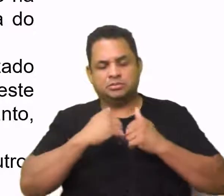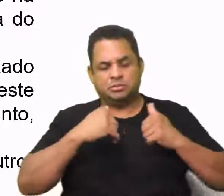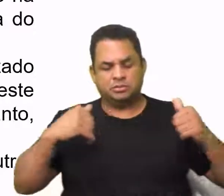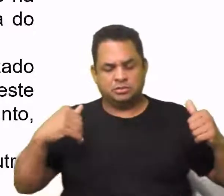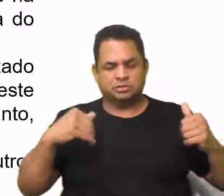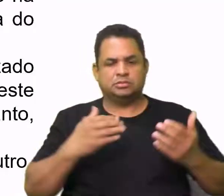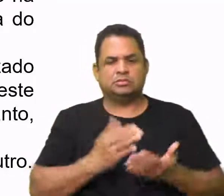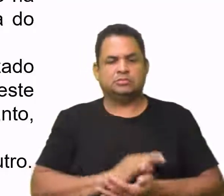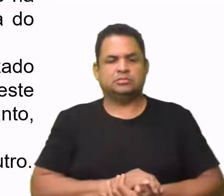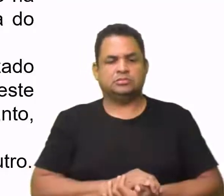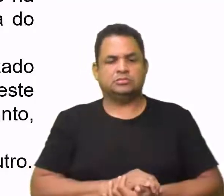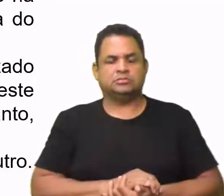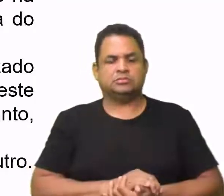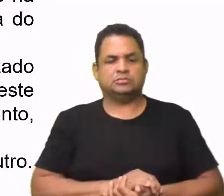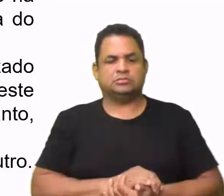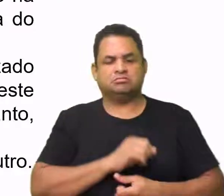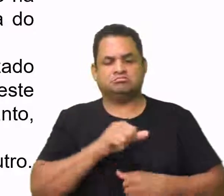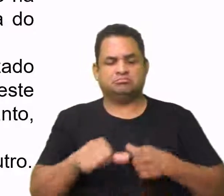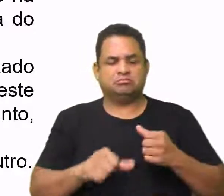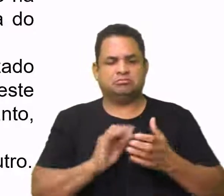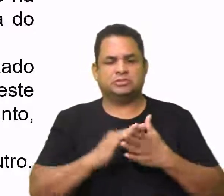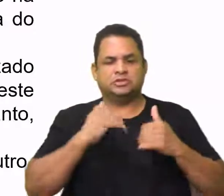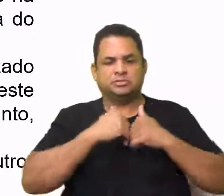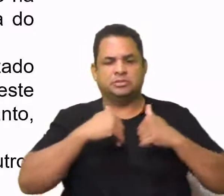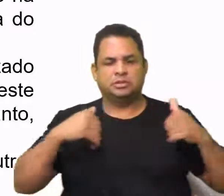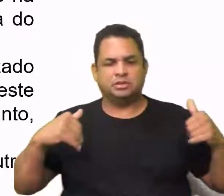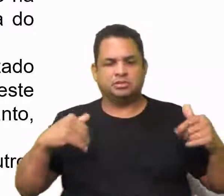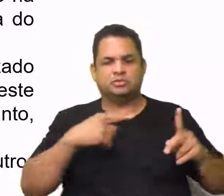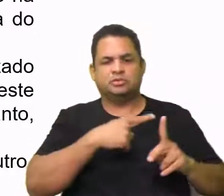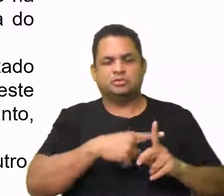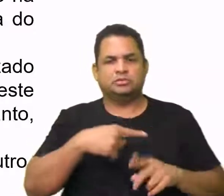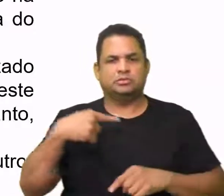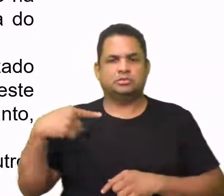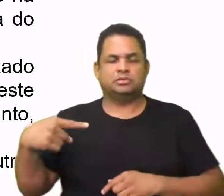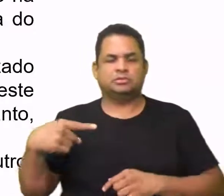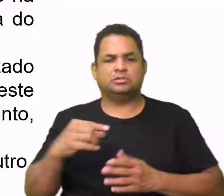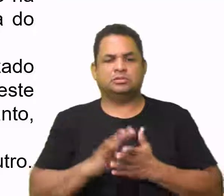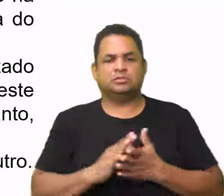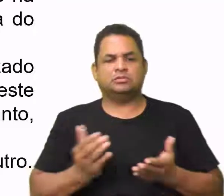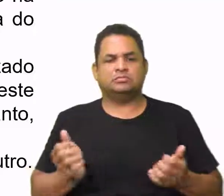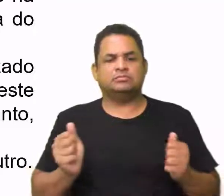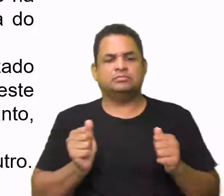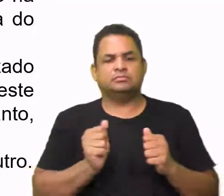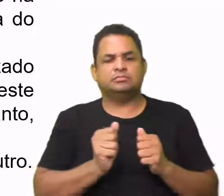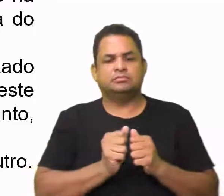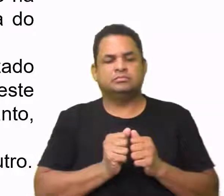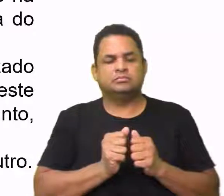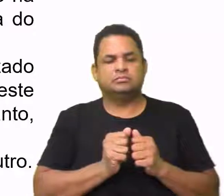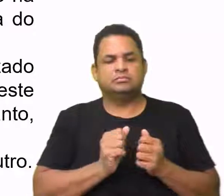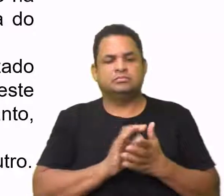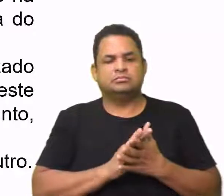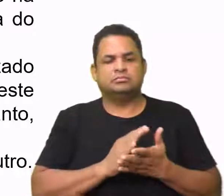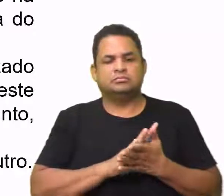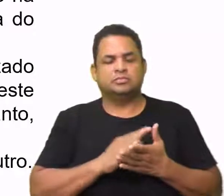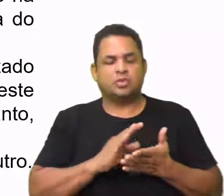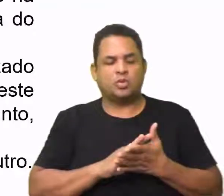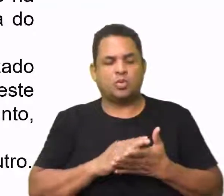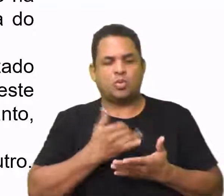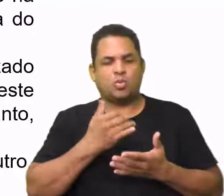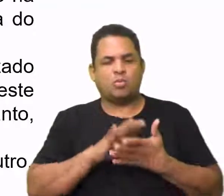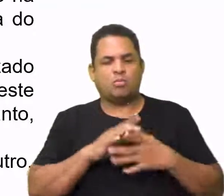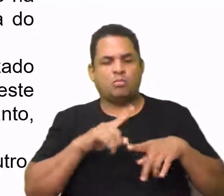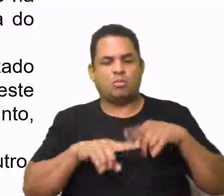for inverso, também vai, mas vão separar as cargas. Isso. Quarto, aproximando um condutor eletrizado negativamente de